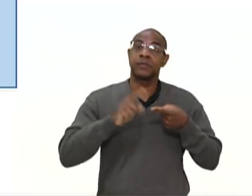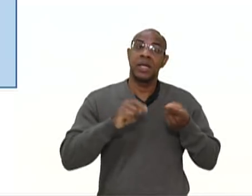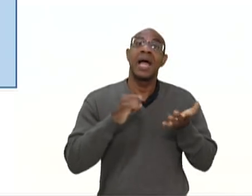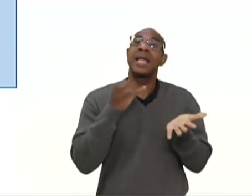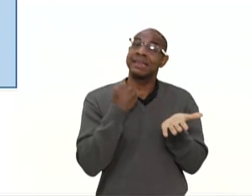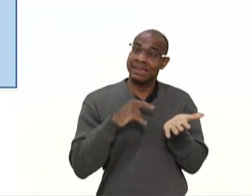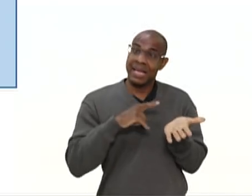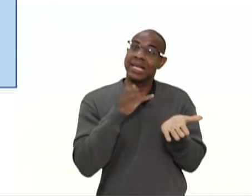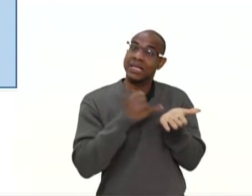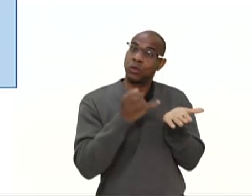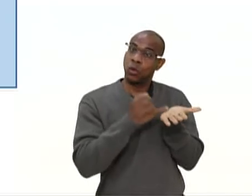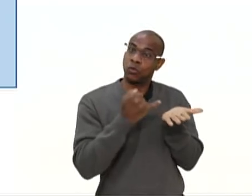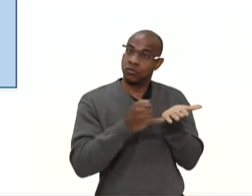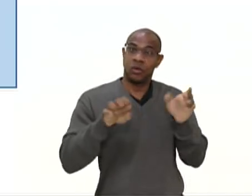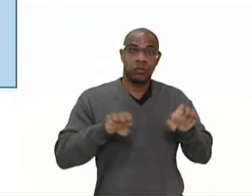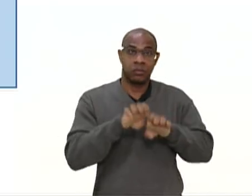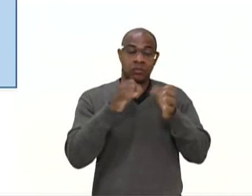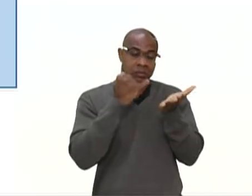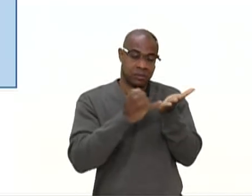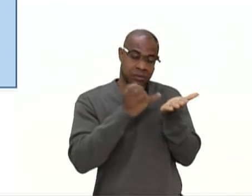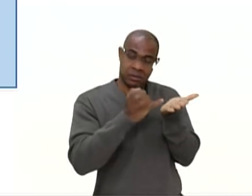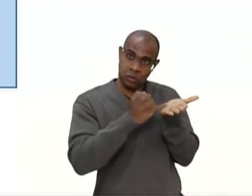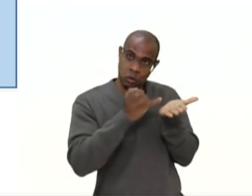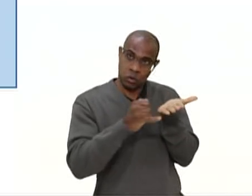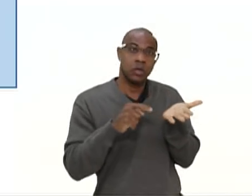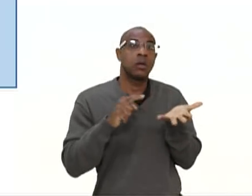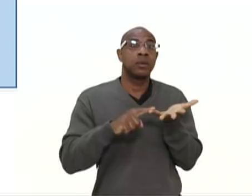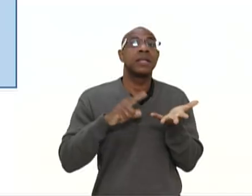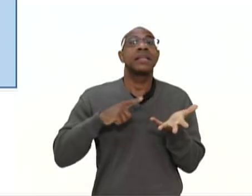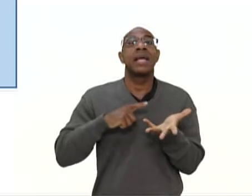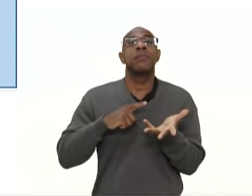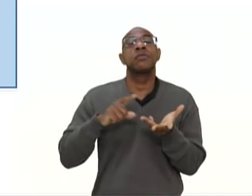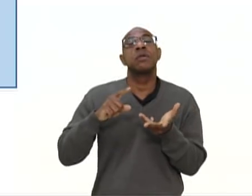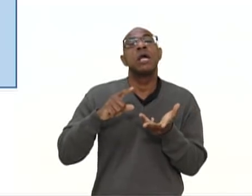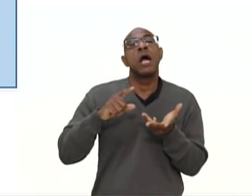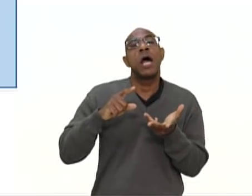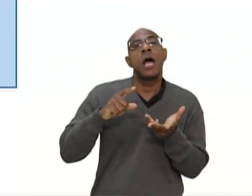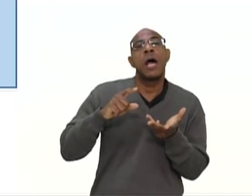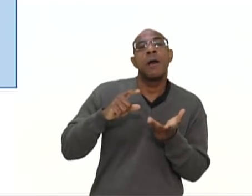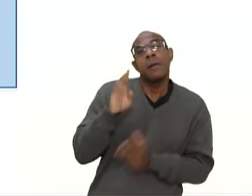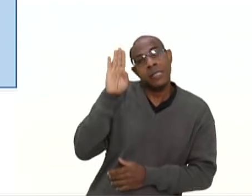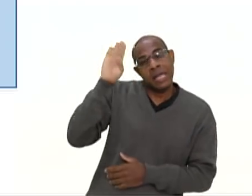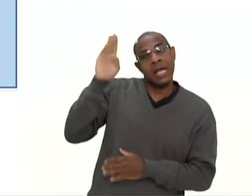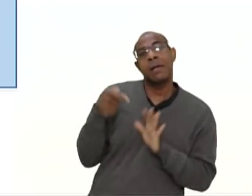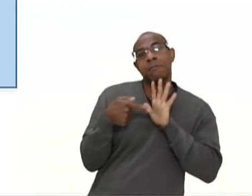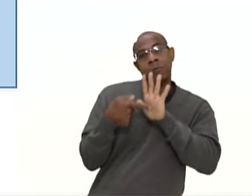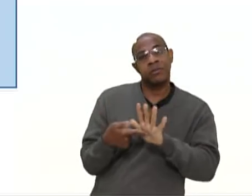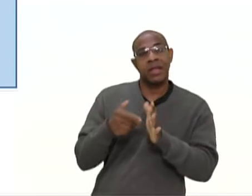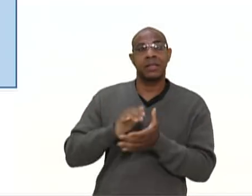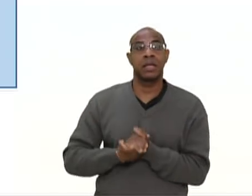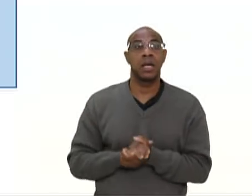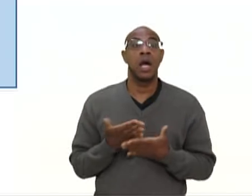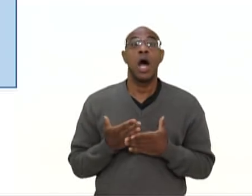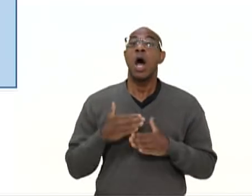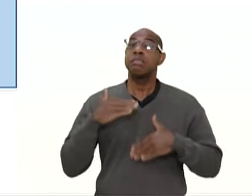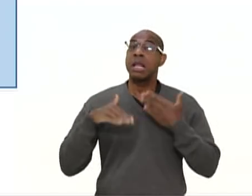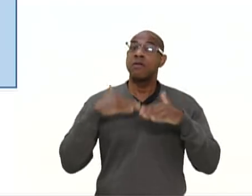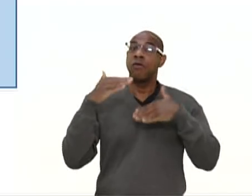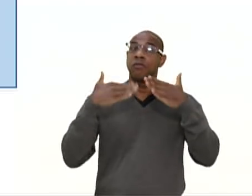na introdução nós temos as principais ideias são apresentadas. O